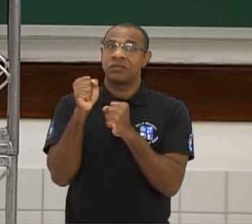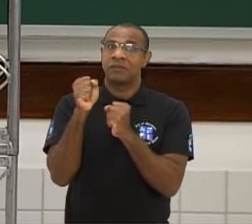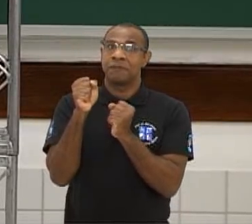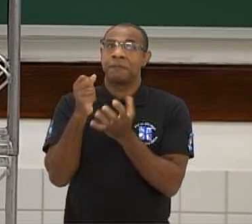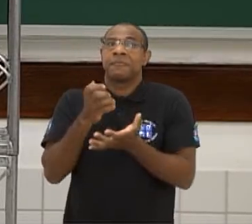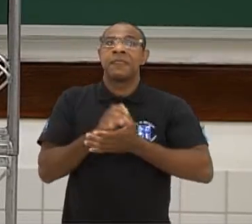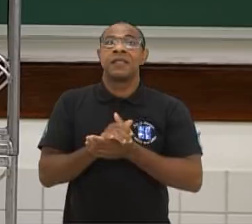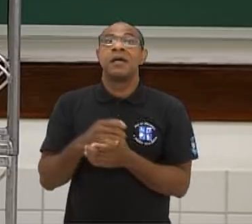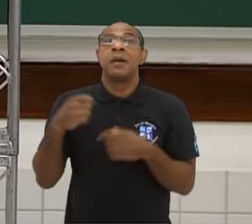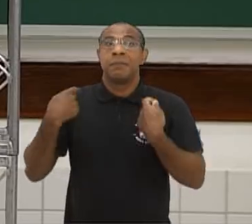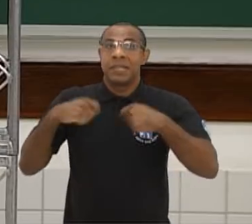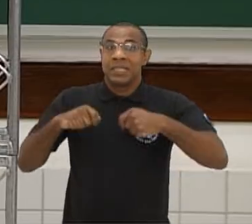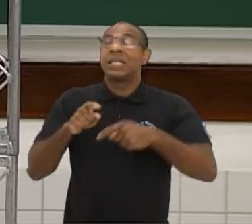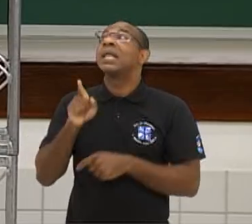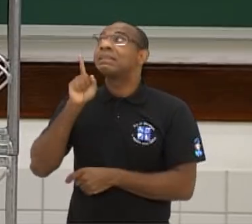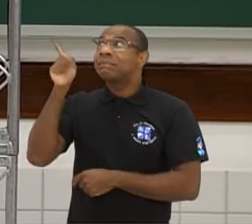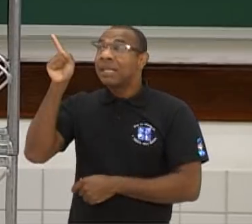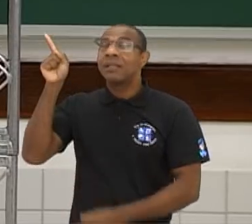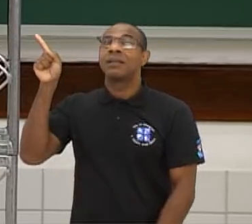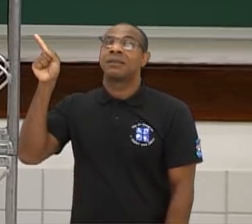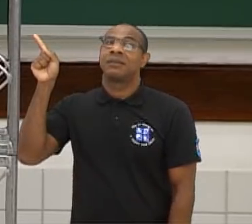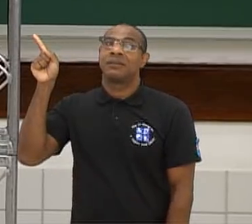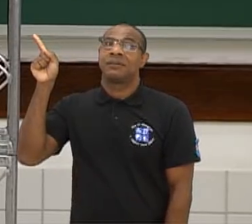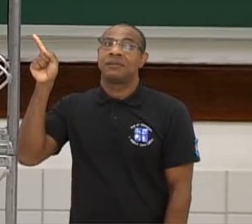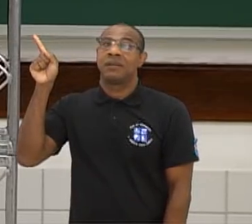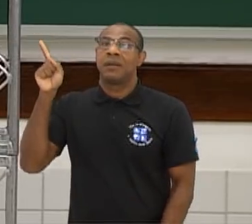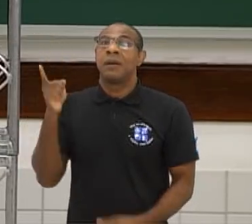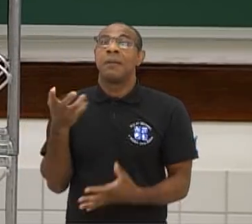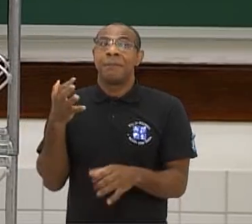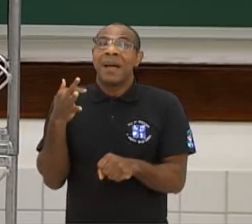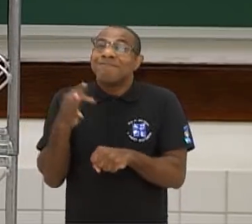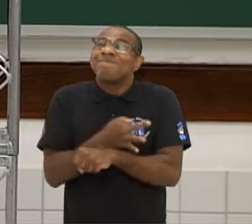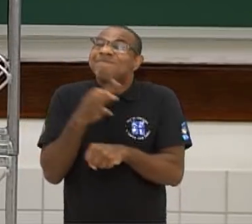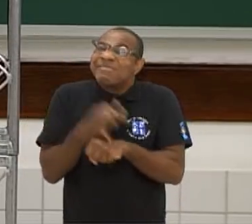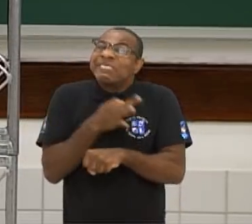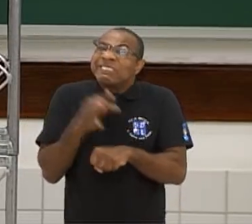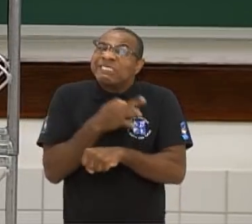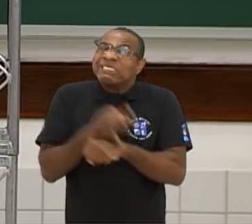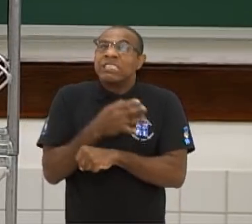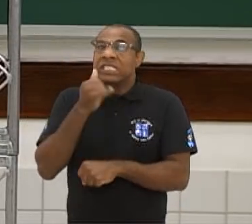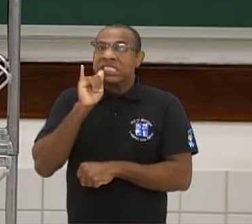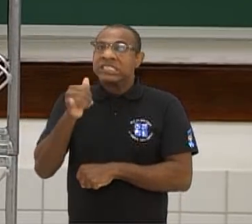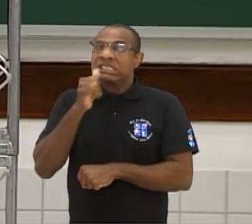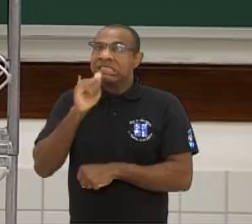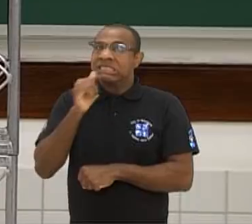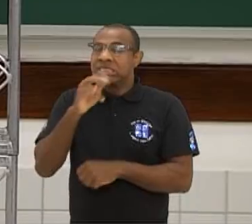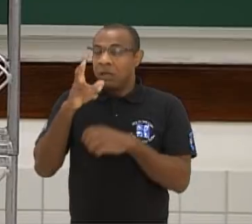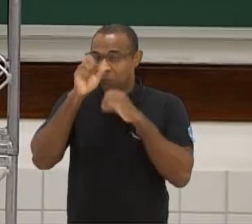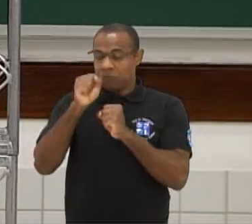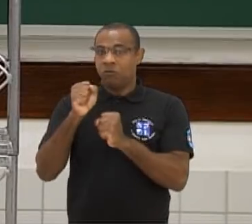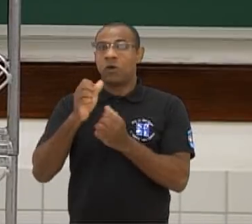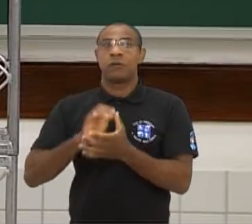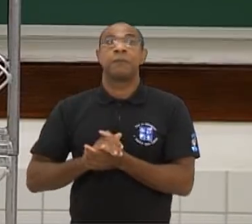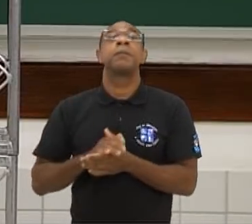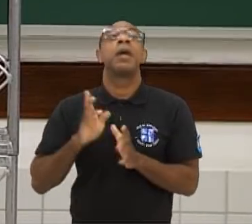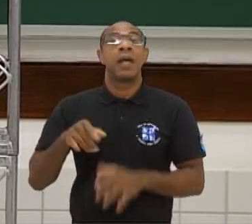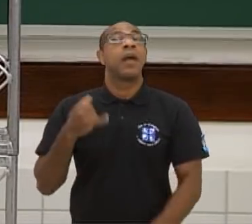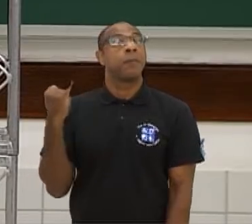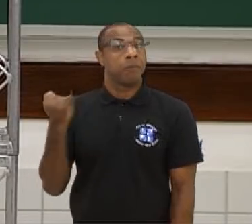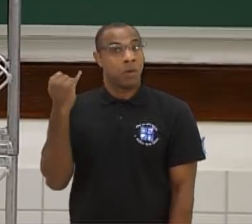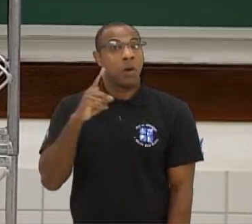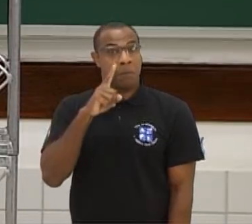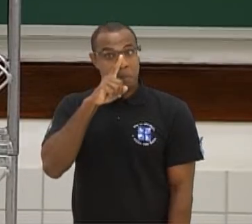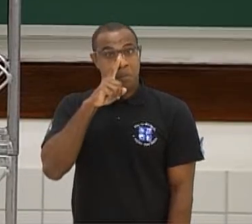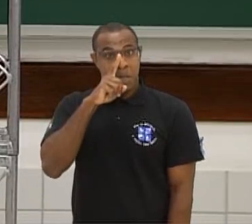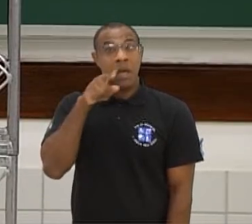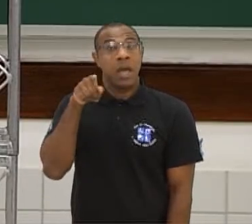precisar desse cara aqui para suportar, né, a passagem da corrente. Pessoal, é muito